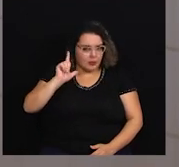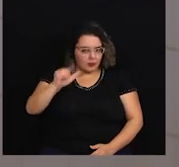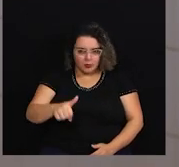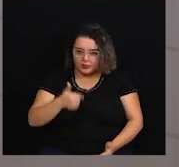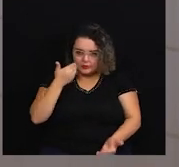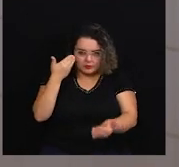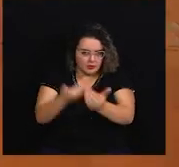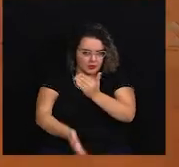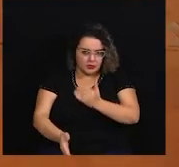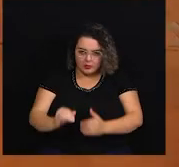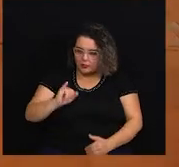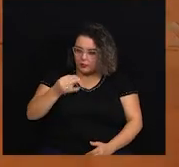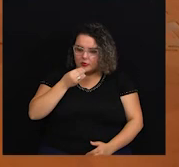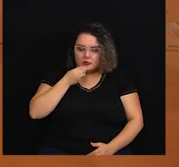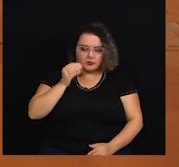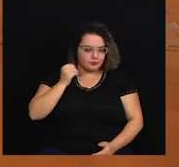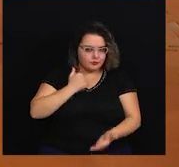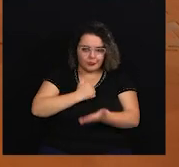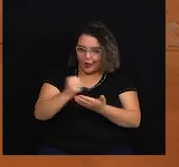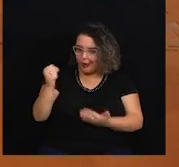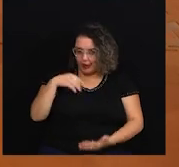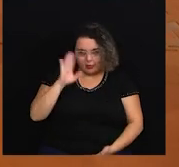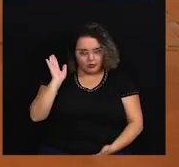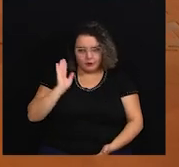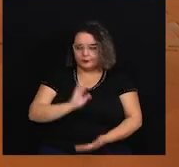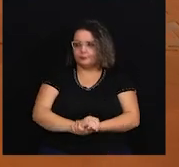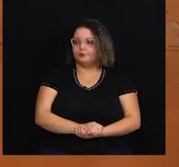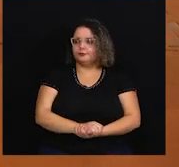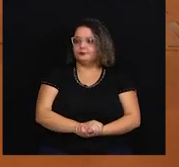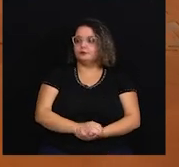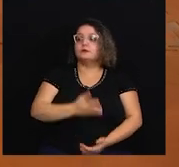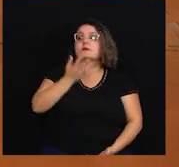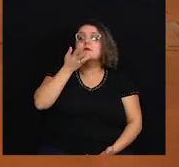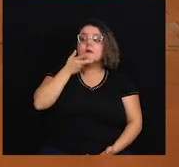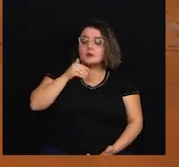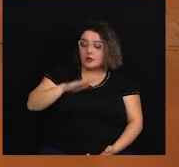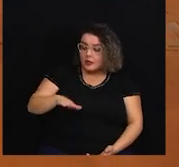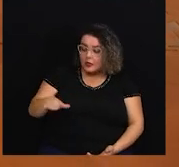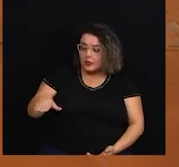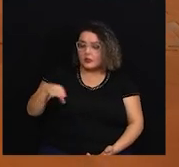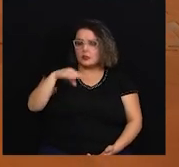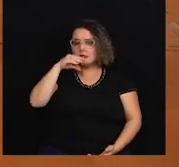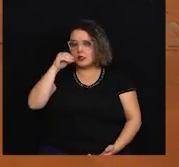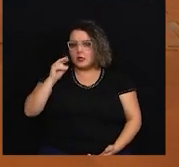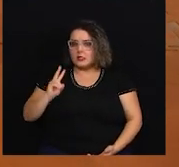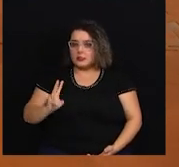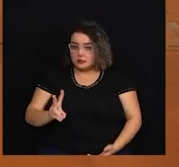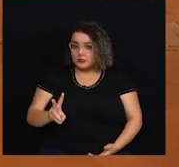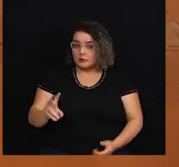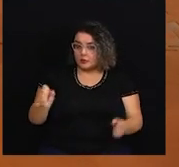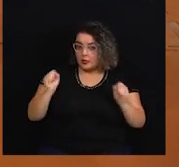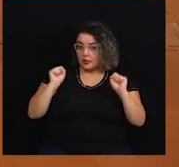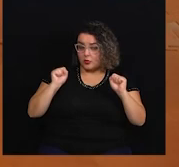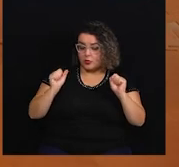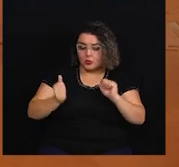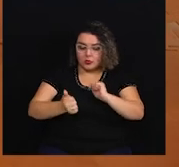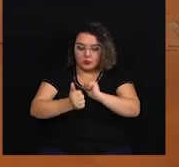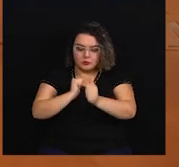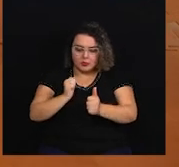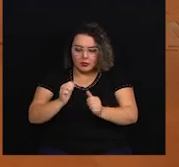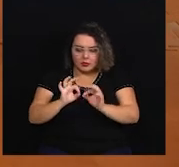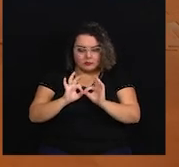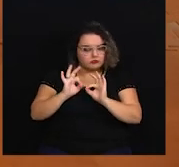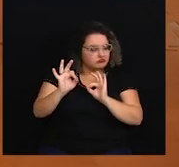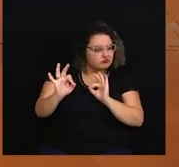para você voltar atrás entendeu o Serginho nessa sua infância na adolescência sempre gostou de esporte era algo distante